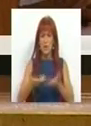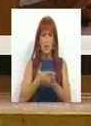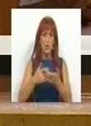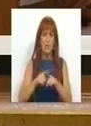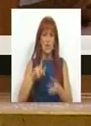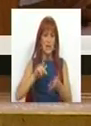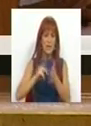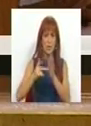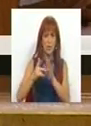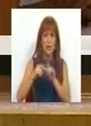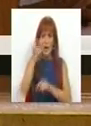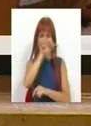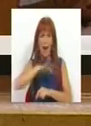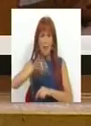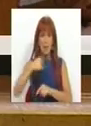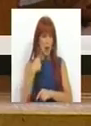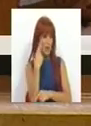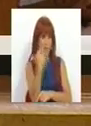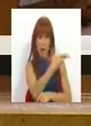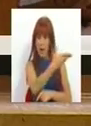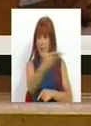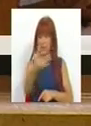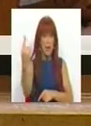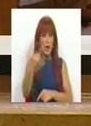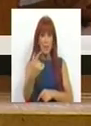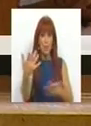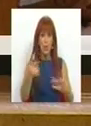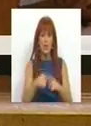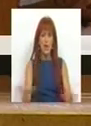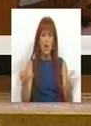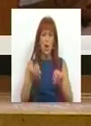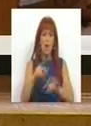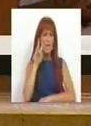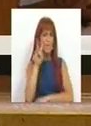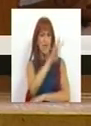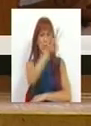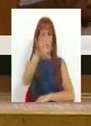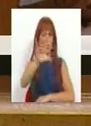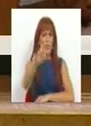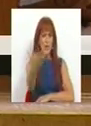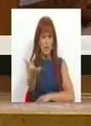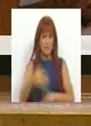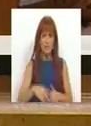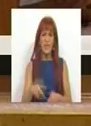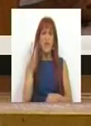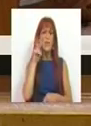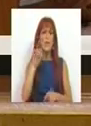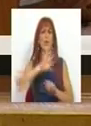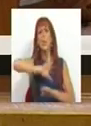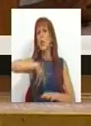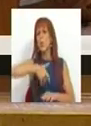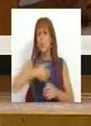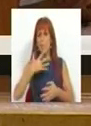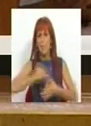económica, tecnológica e ambiental a que assistimos, impõe uma nova visão do país. Uma visão